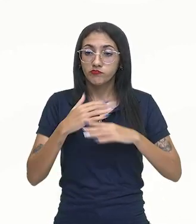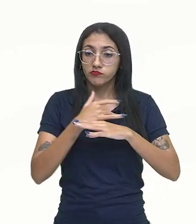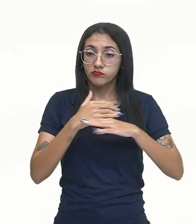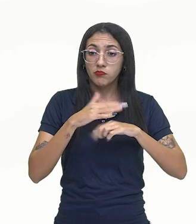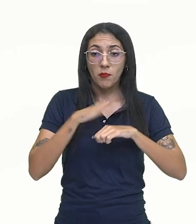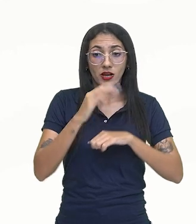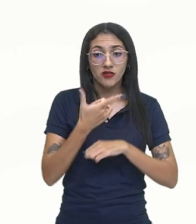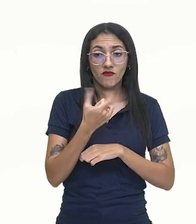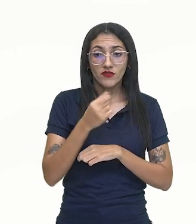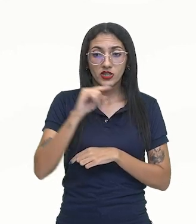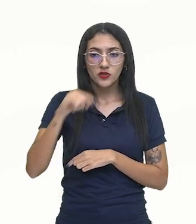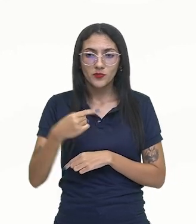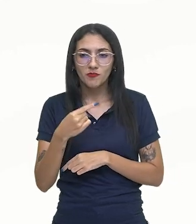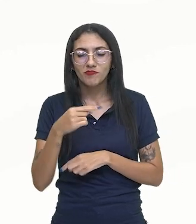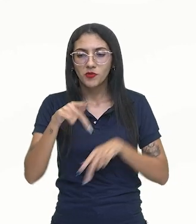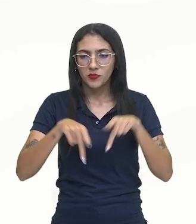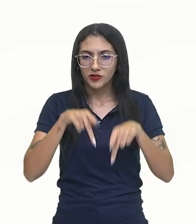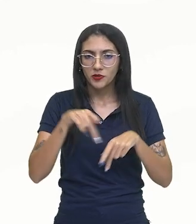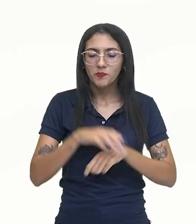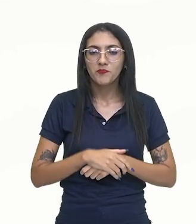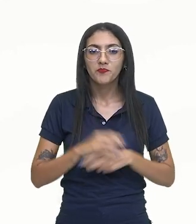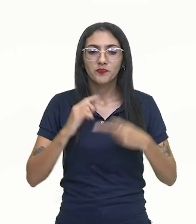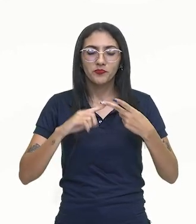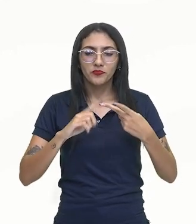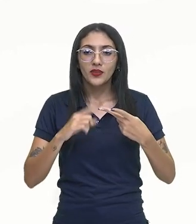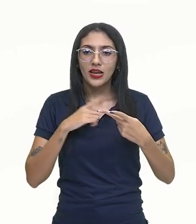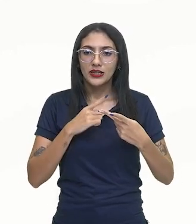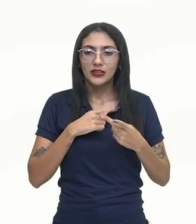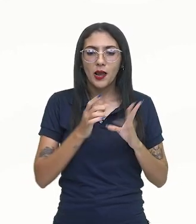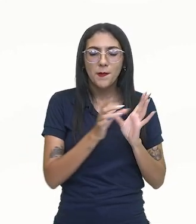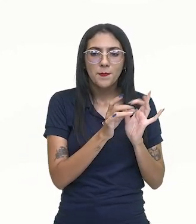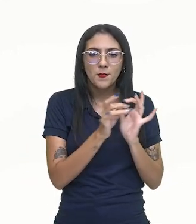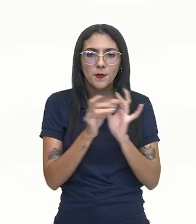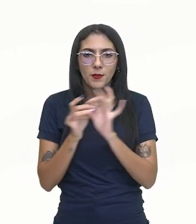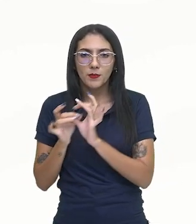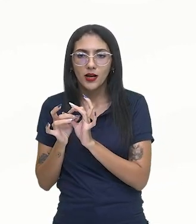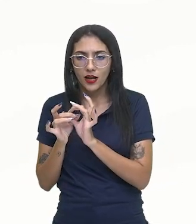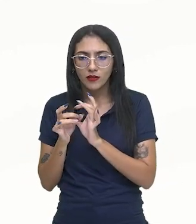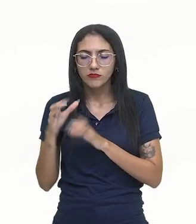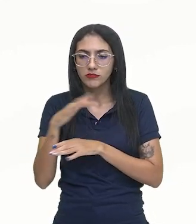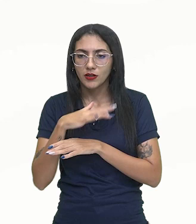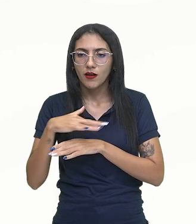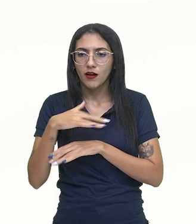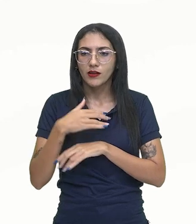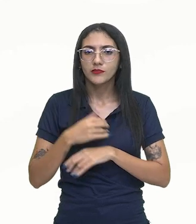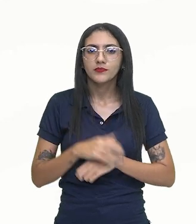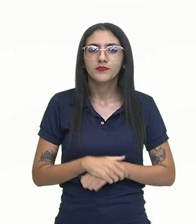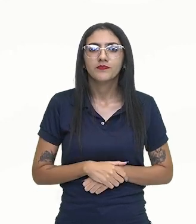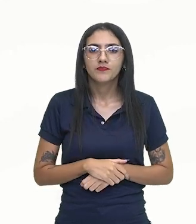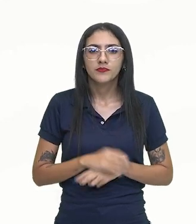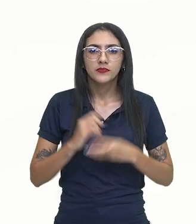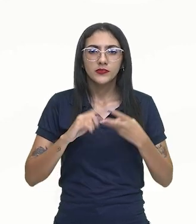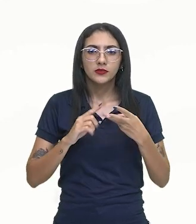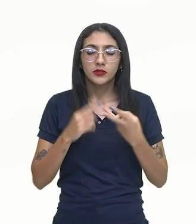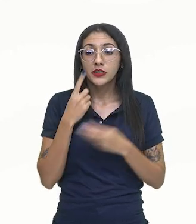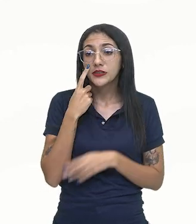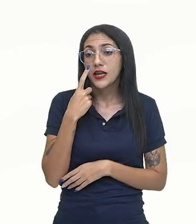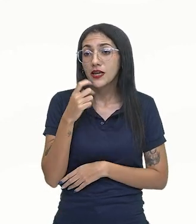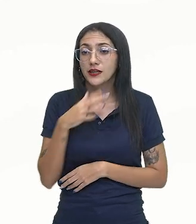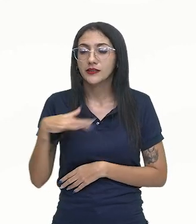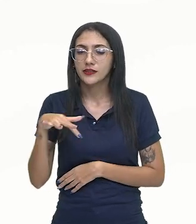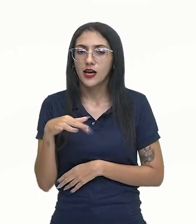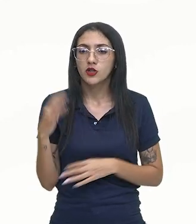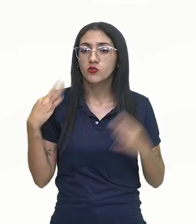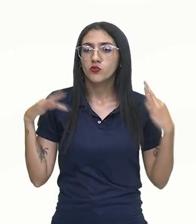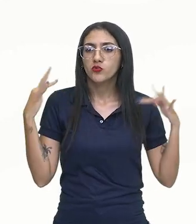mil habitantes, a gente tem cidades que fazem parte de aglomerações, regiões metropolitanas, áreas de interesse turístico,